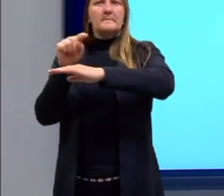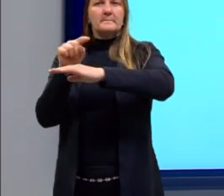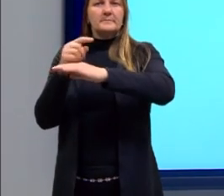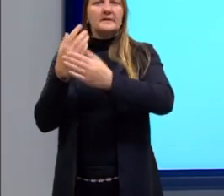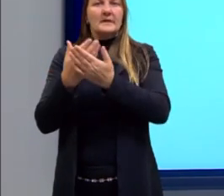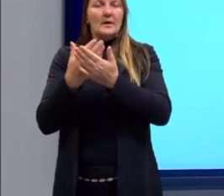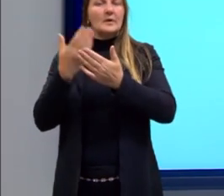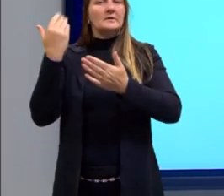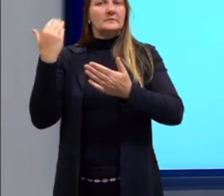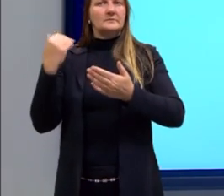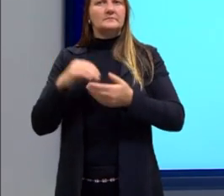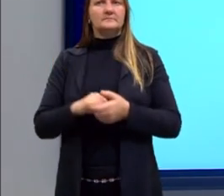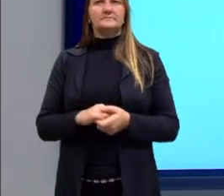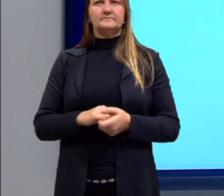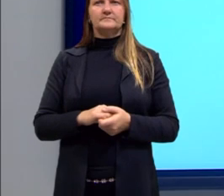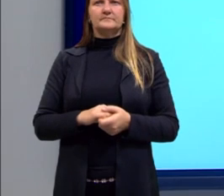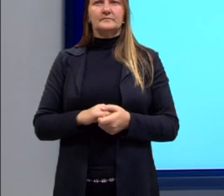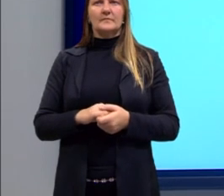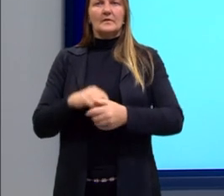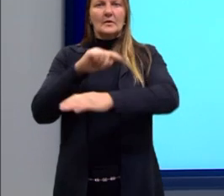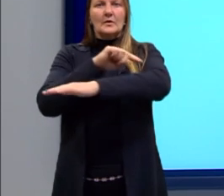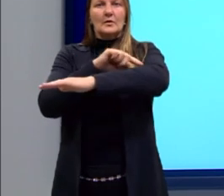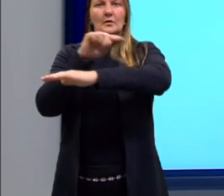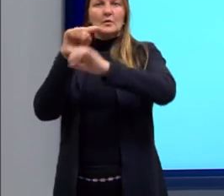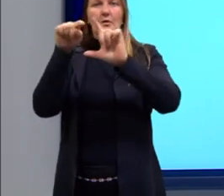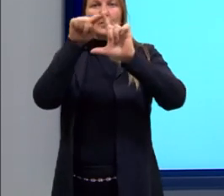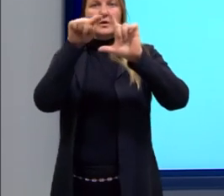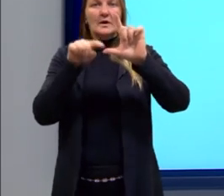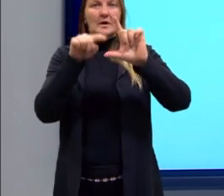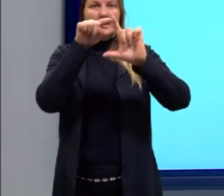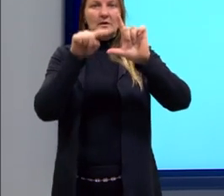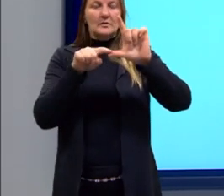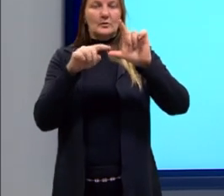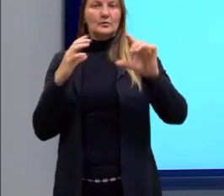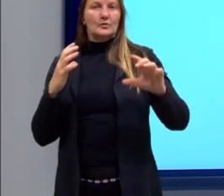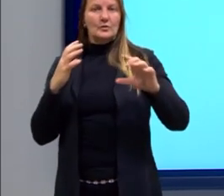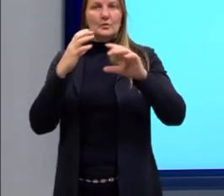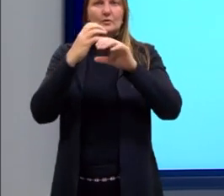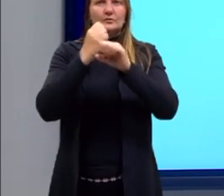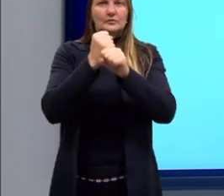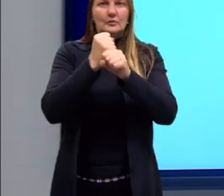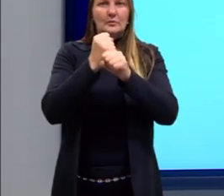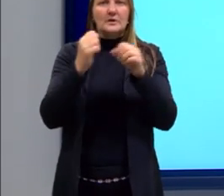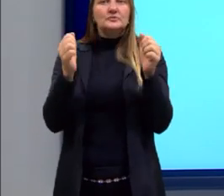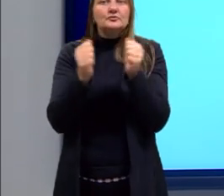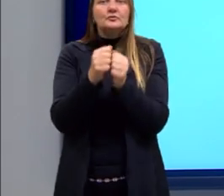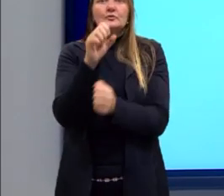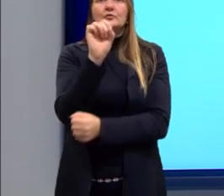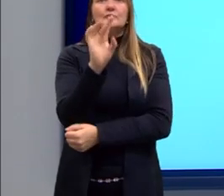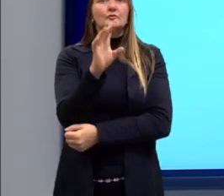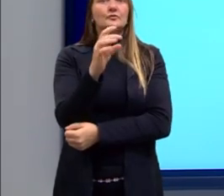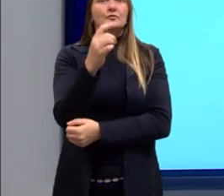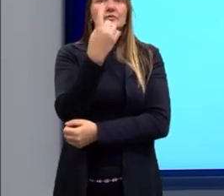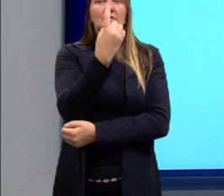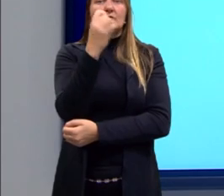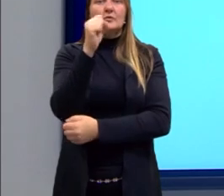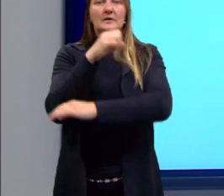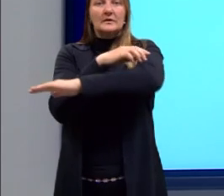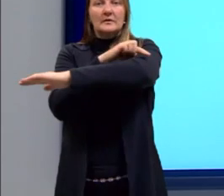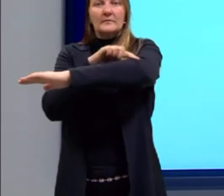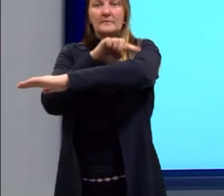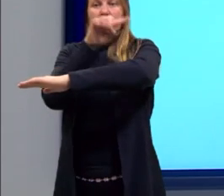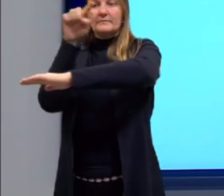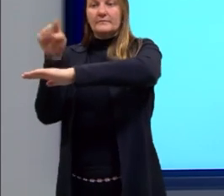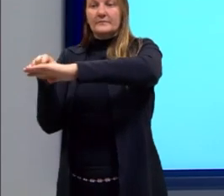a aula na aula anterior né ser um ângulos onde a soma das suas medidas formam 180